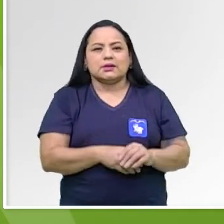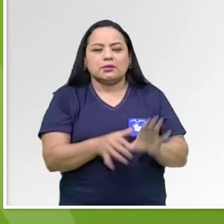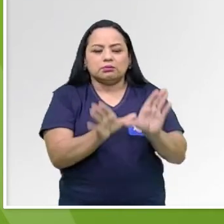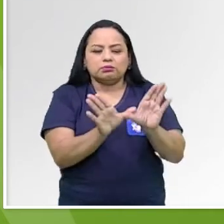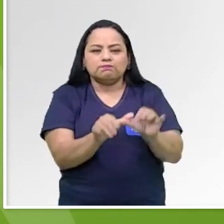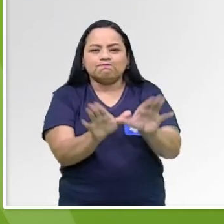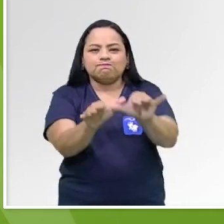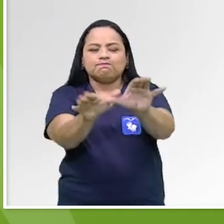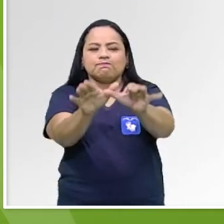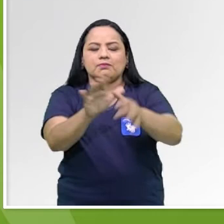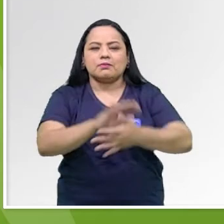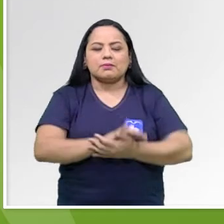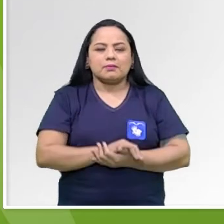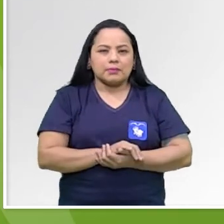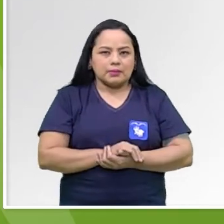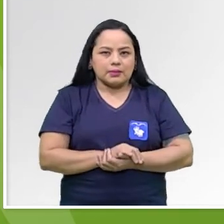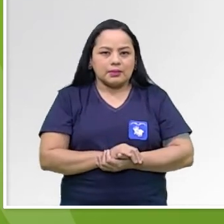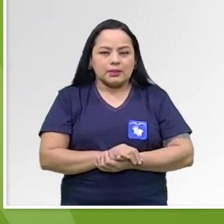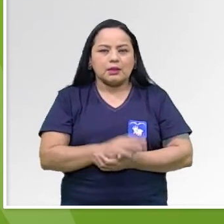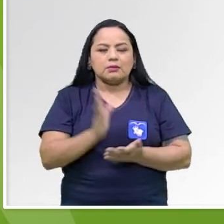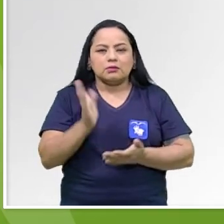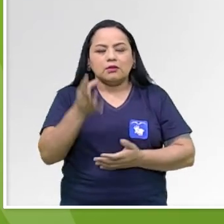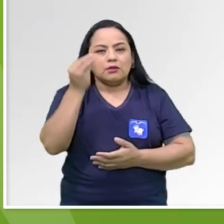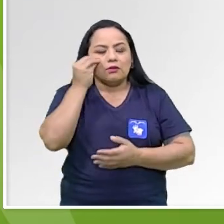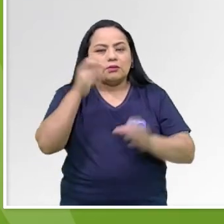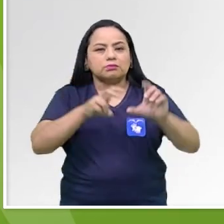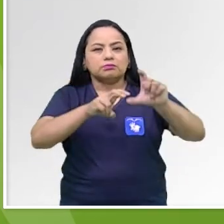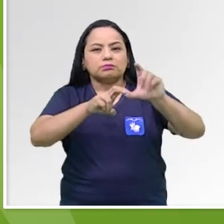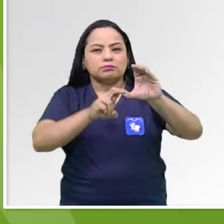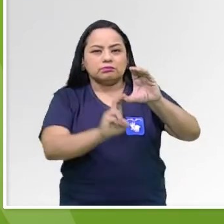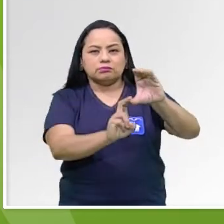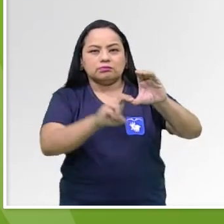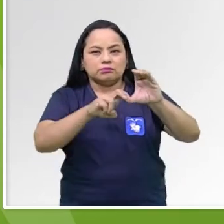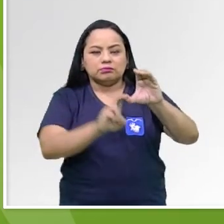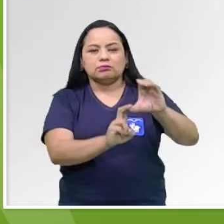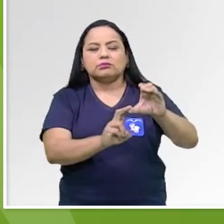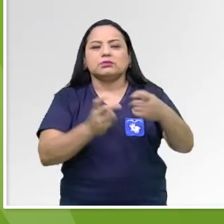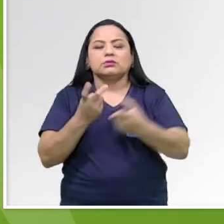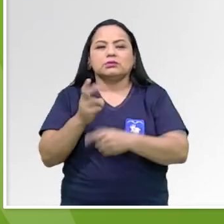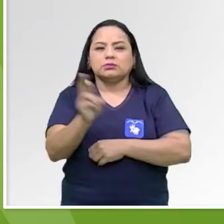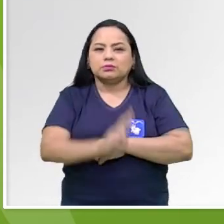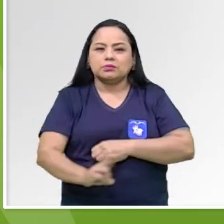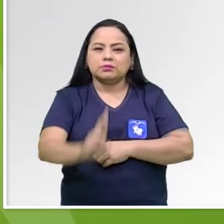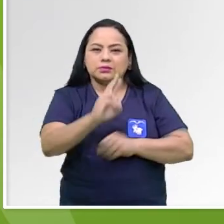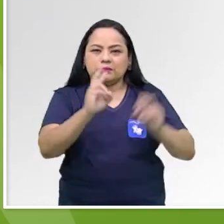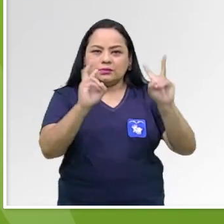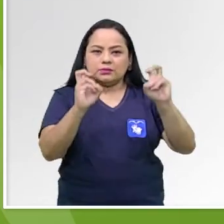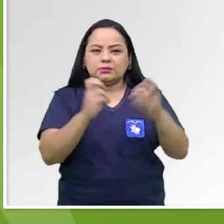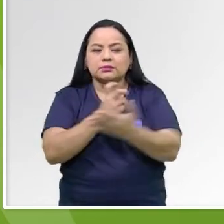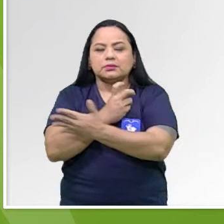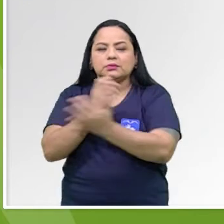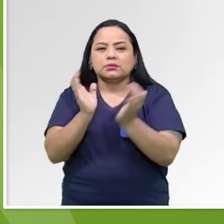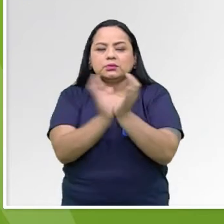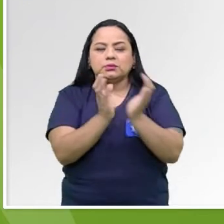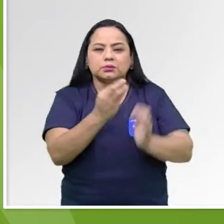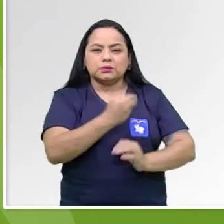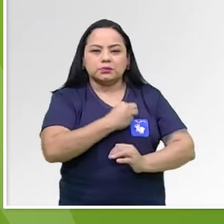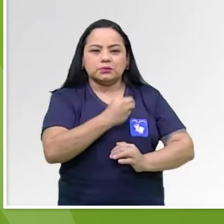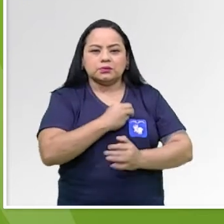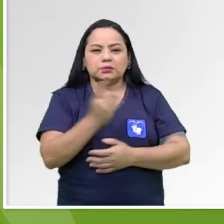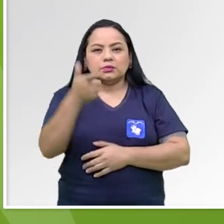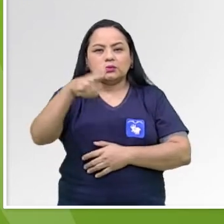voarem, tá? Então, a gente vê aí o morcego como representante dos quirópteros. E a outra classe